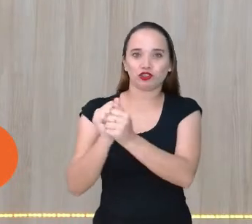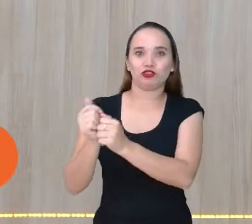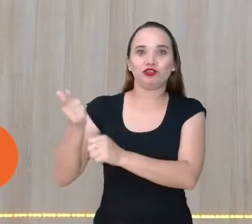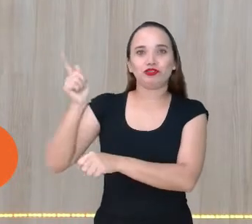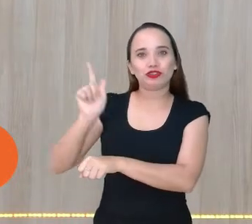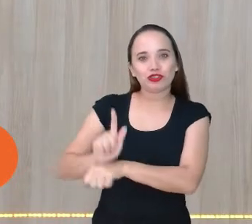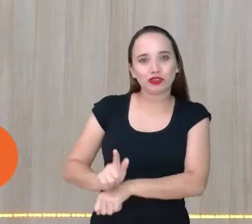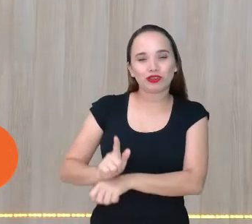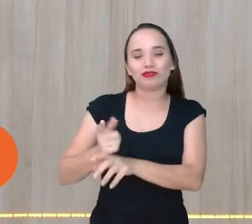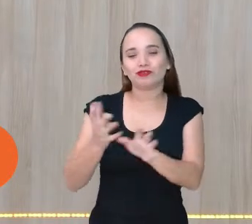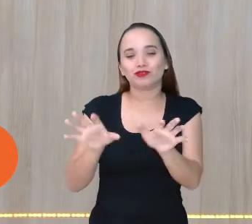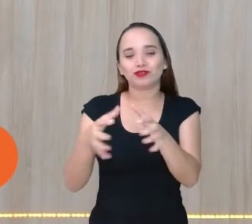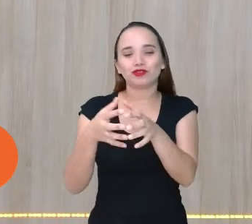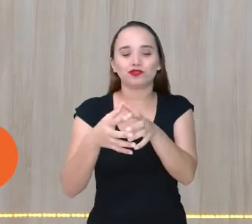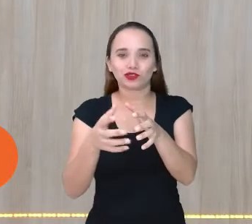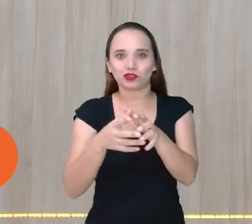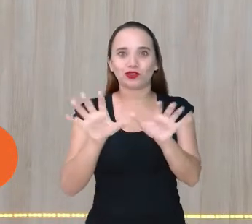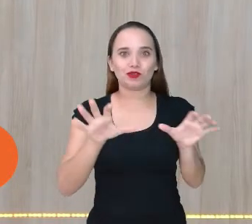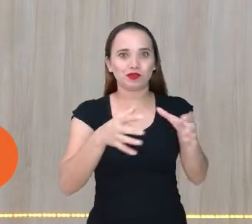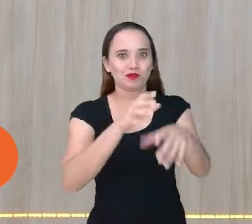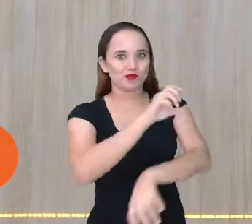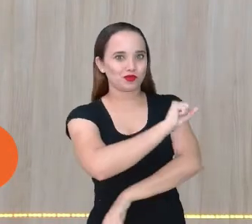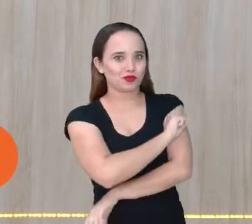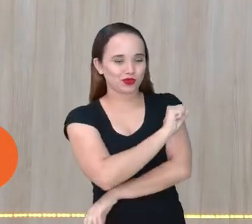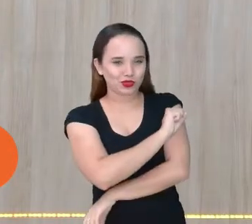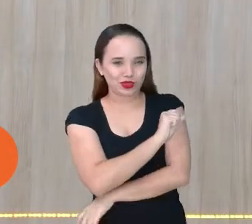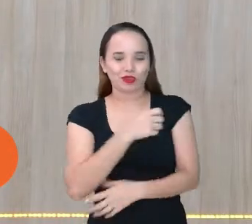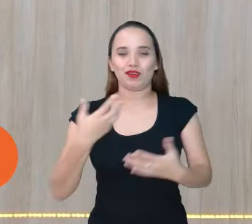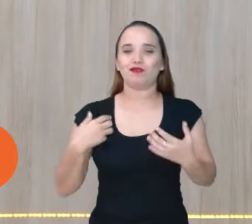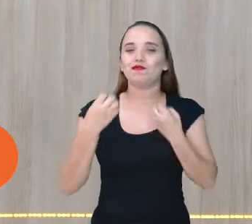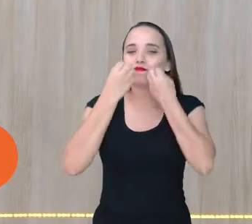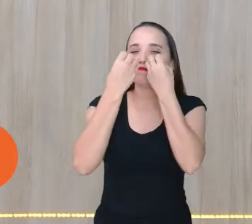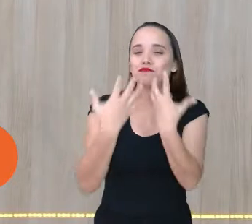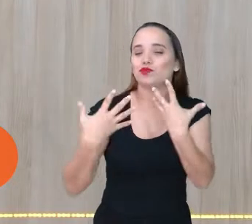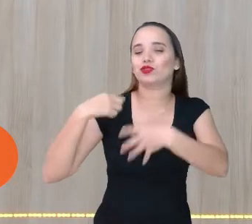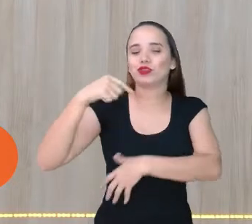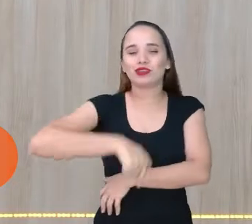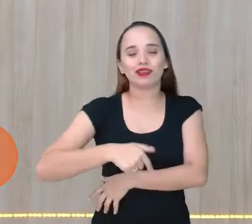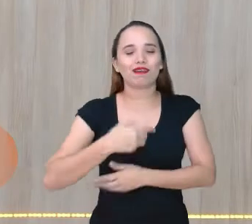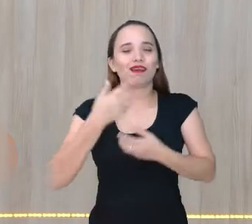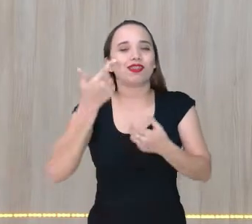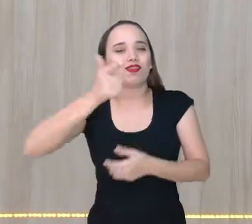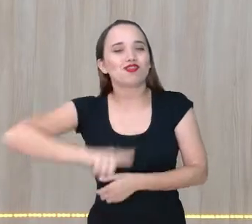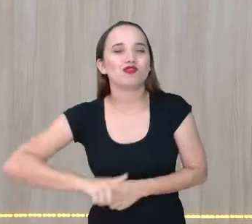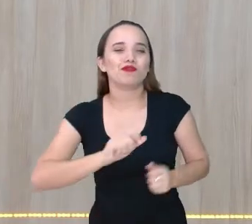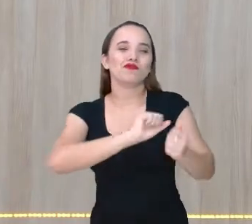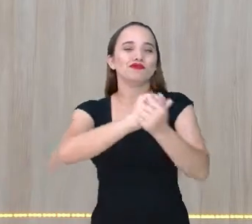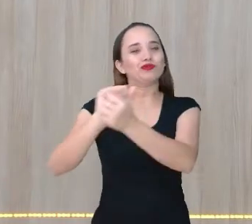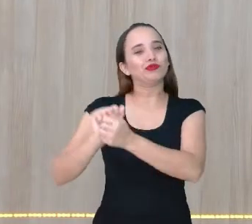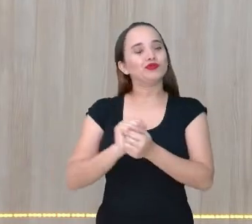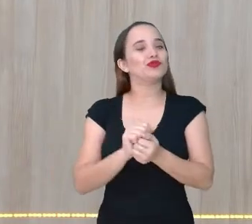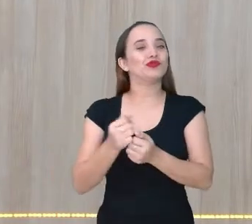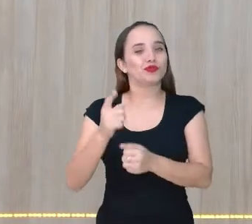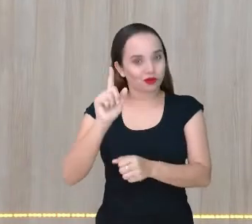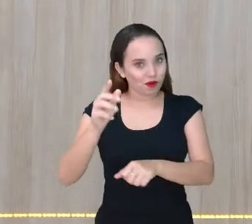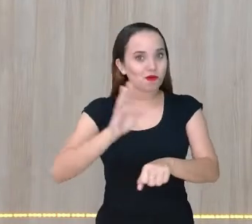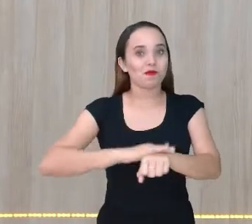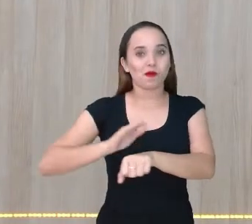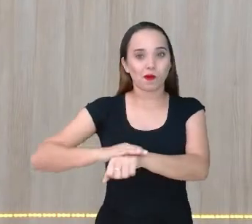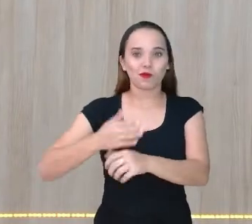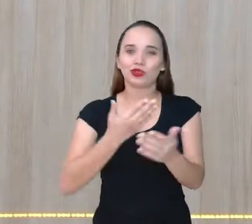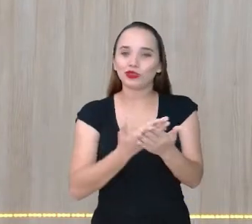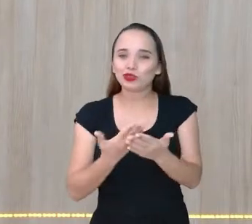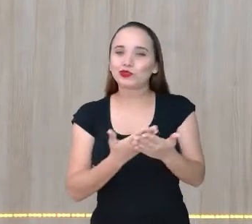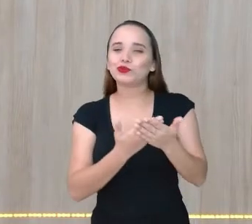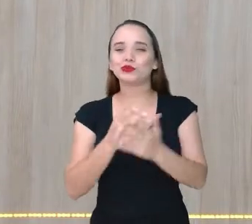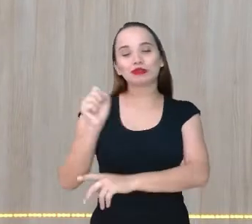turmas dos 8º anos, né? Que bom estar aqui novamente com vocês, certo? Para mais um momento de estudos,